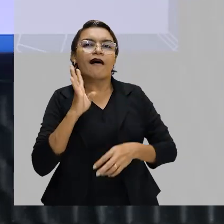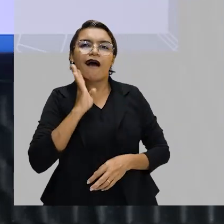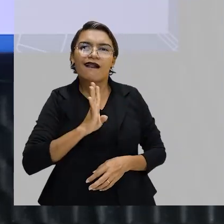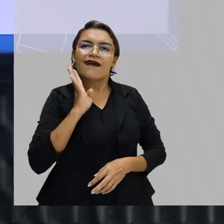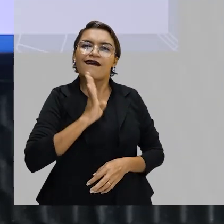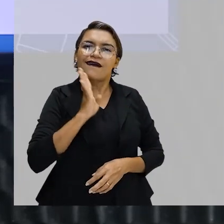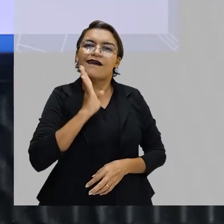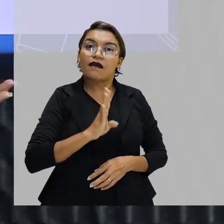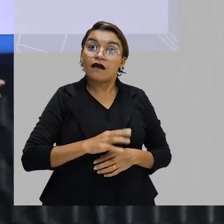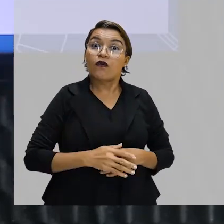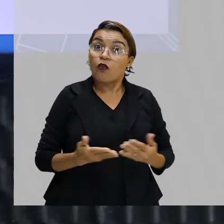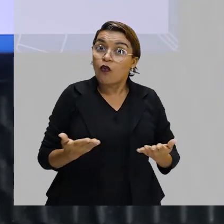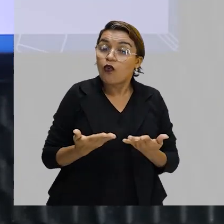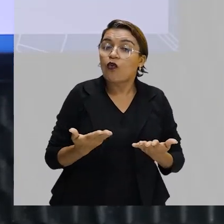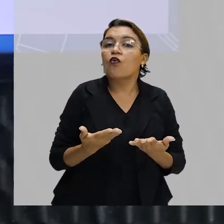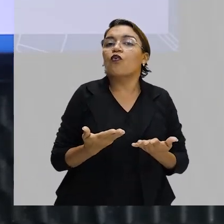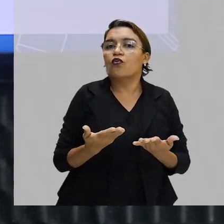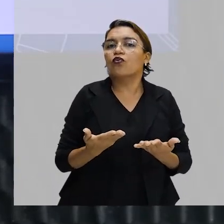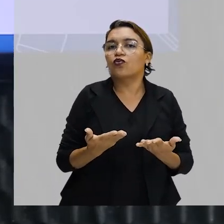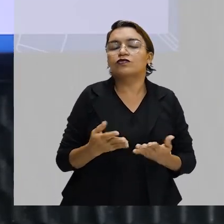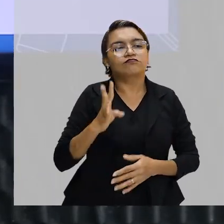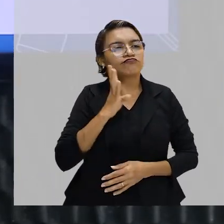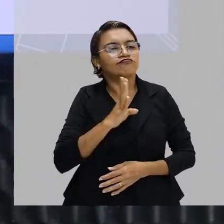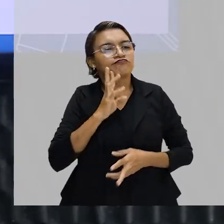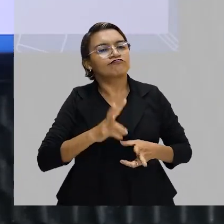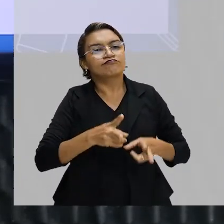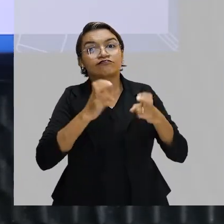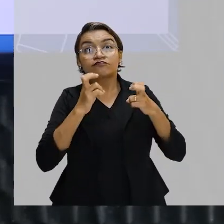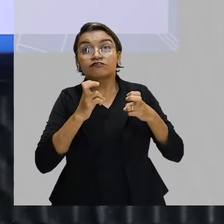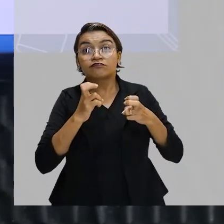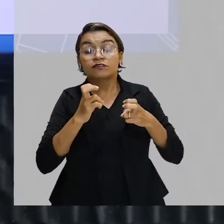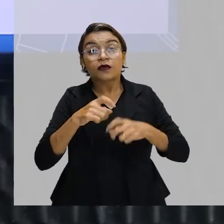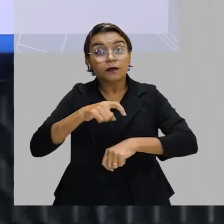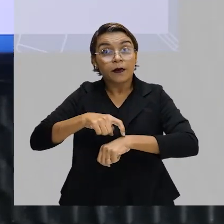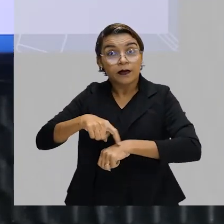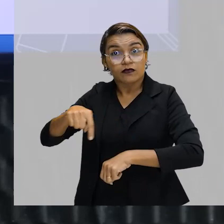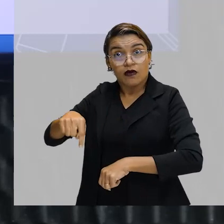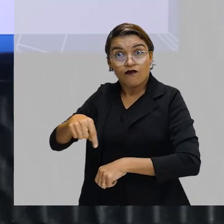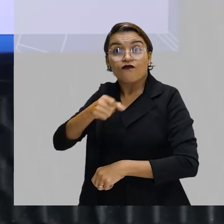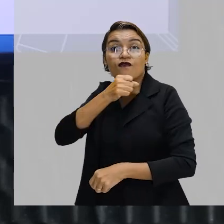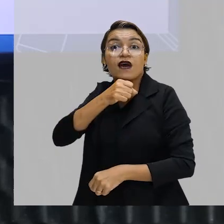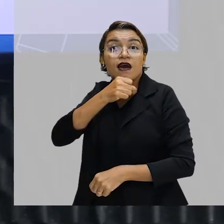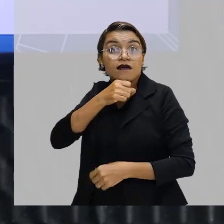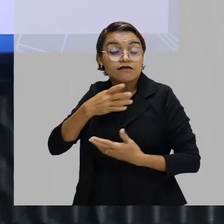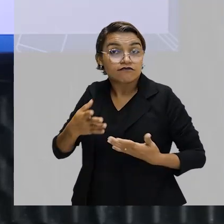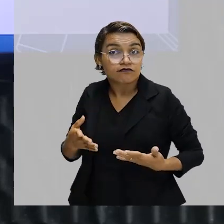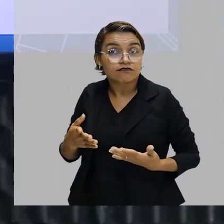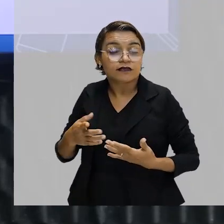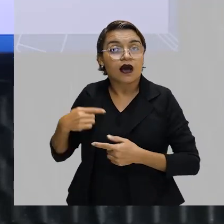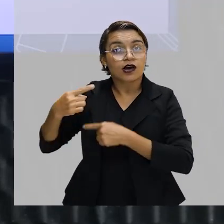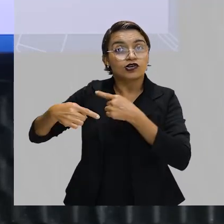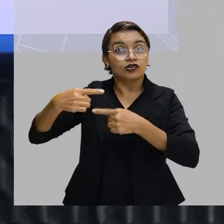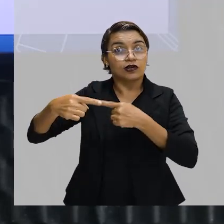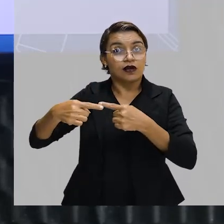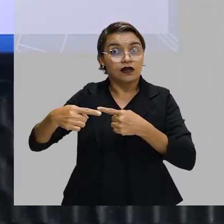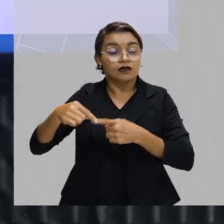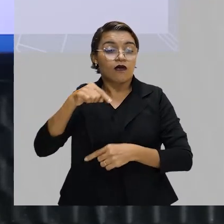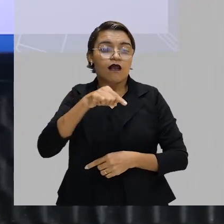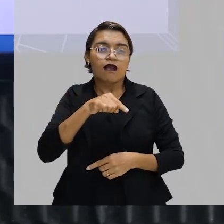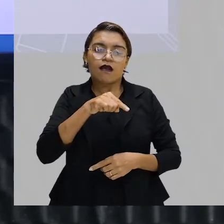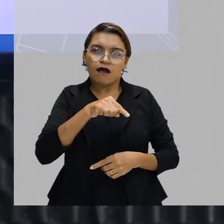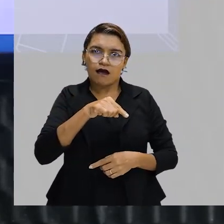né? Hoje, né, eu acho legal, quando eu envelhecer, a geração que